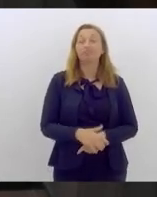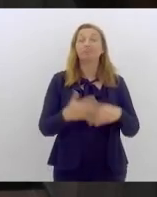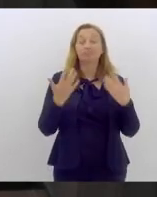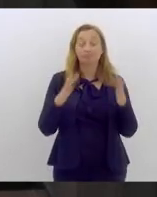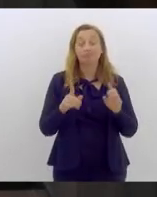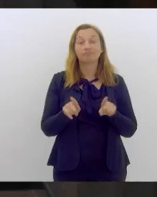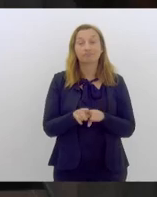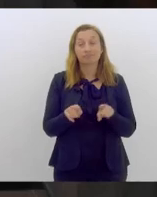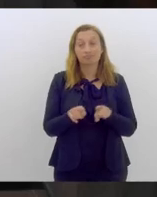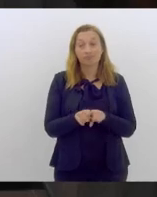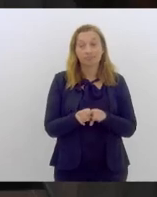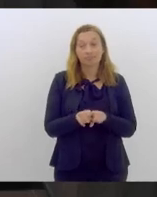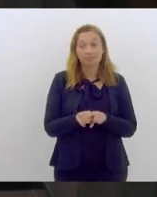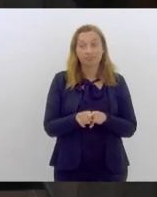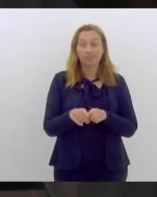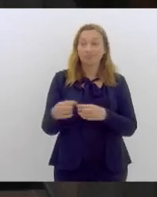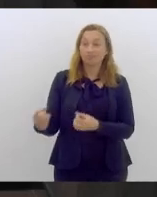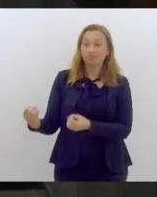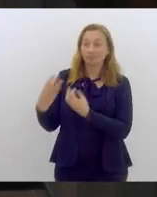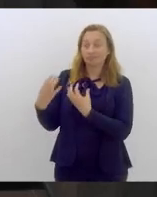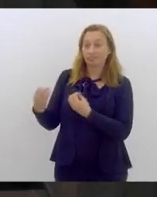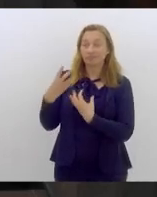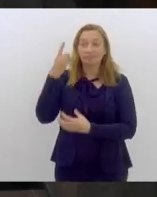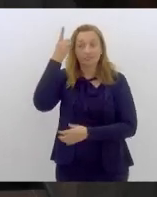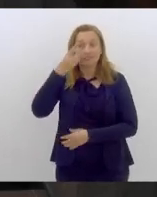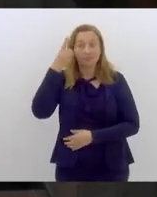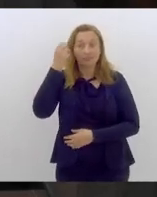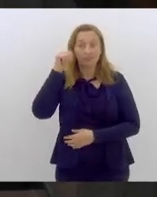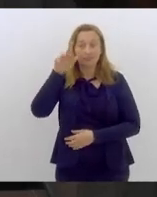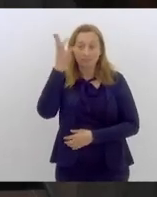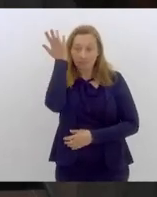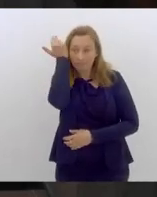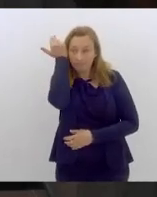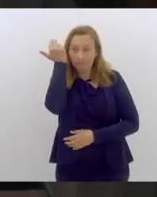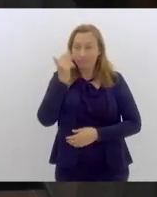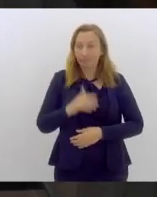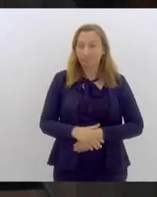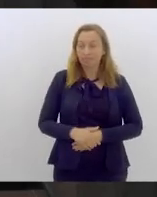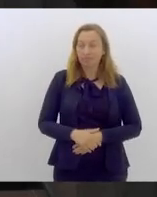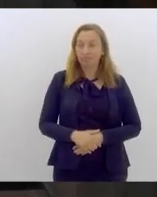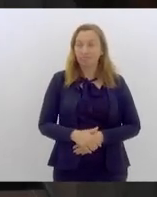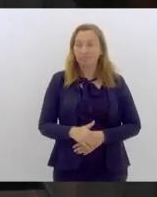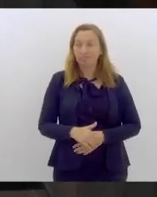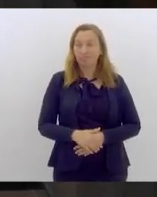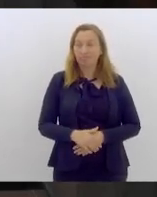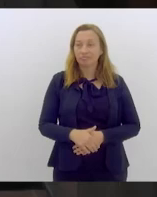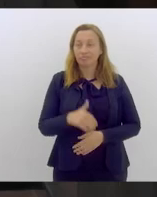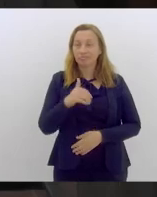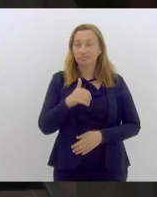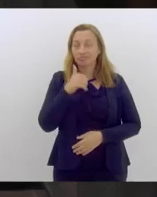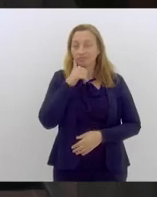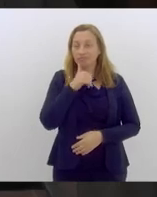cumprimentar também, como me ensinou o deputado Eliomar Coelho, as senhoras e senhores